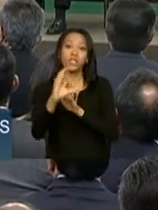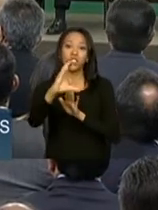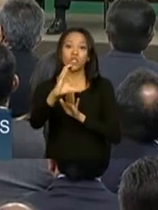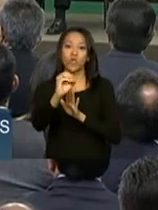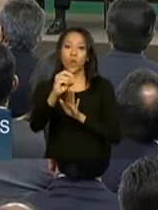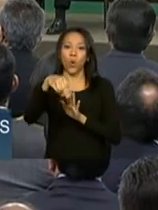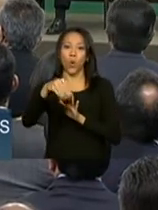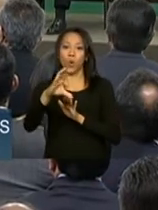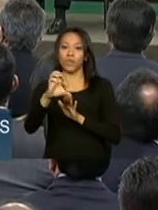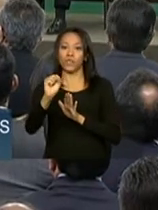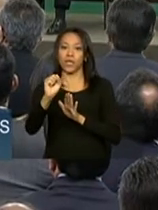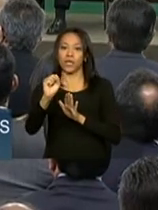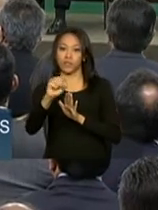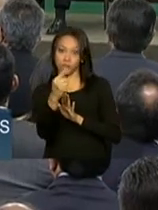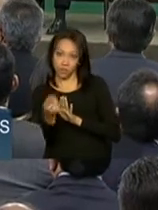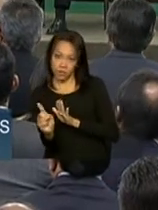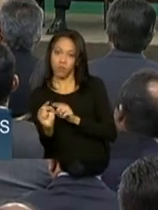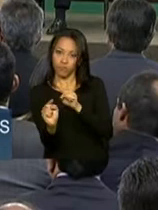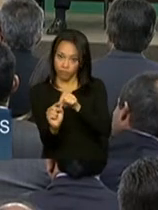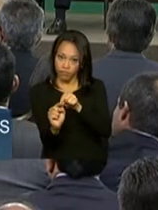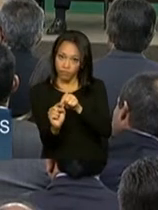é um modelo que